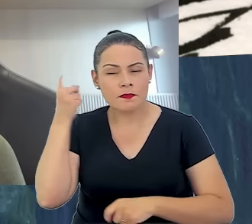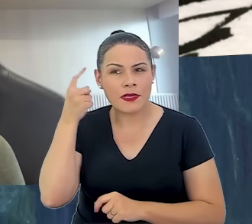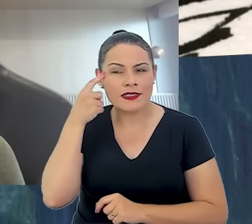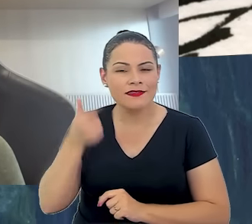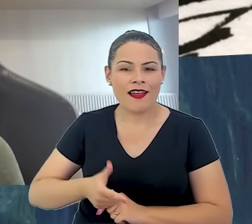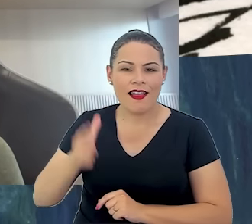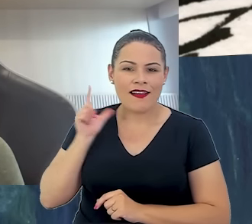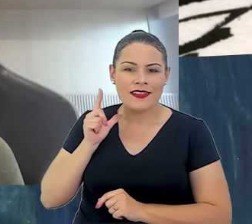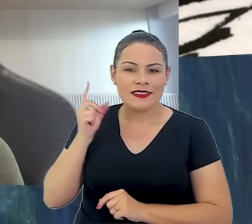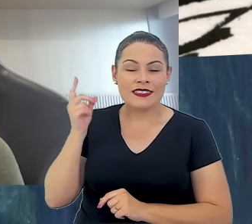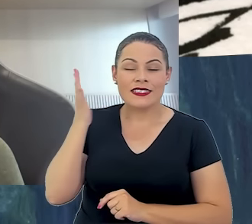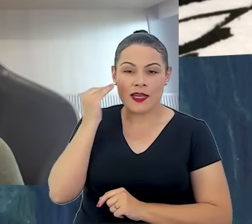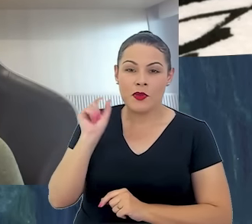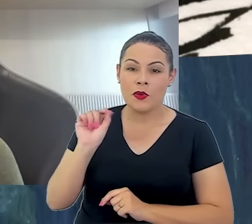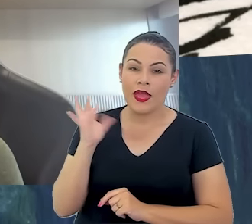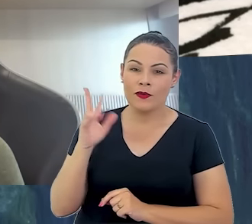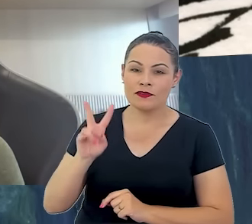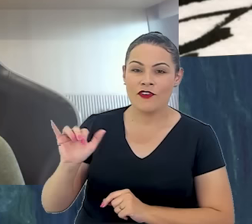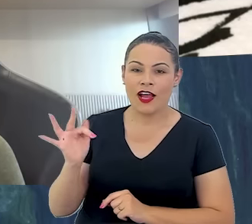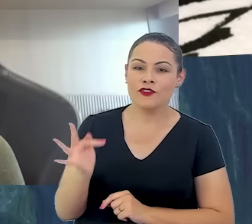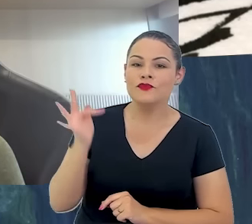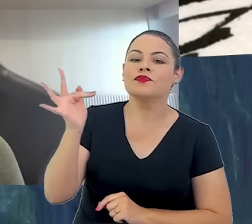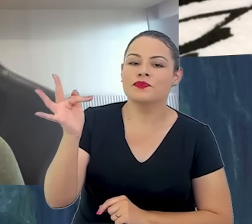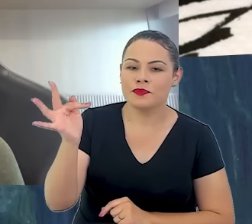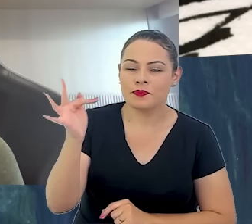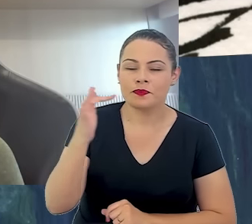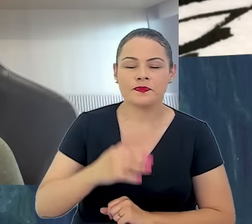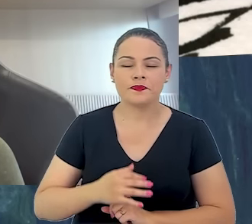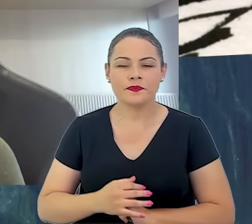prever né diante disso